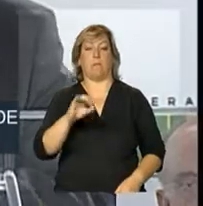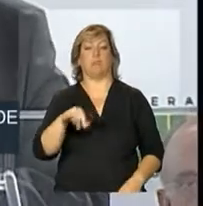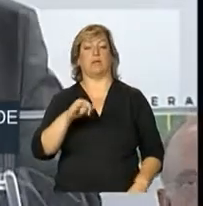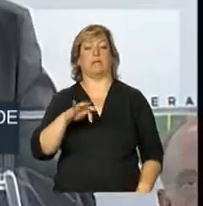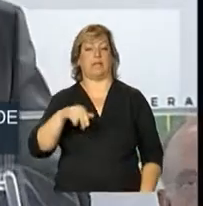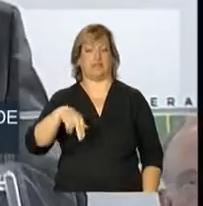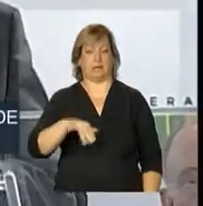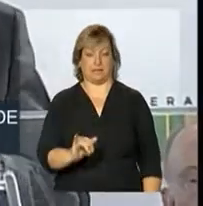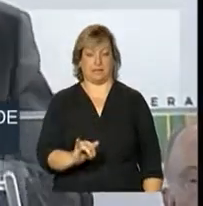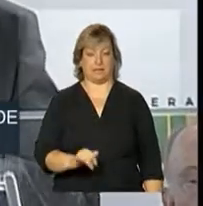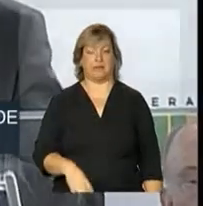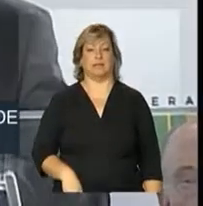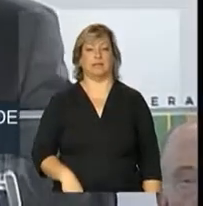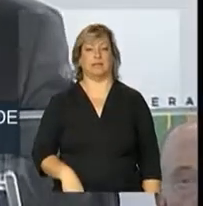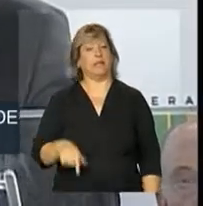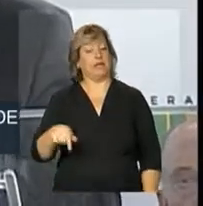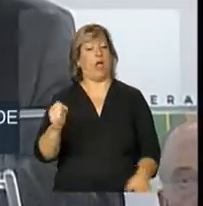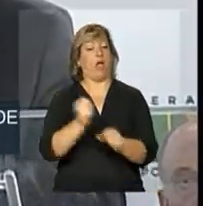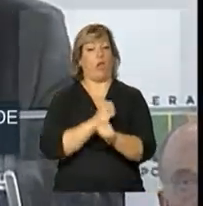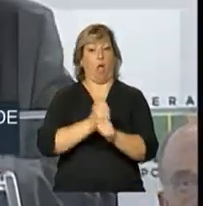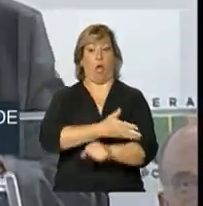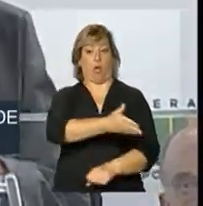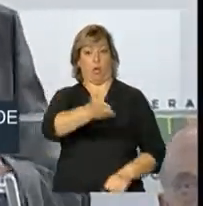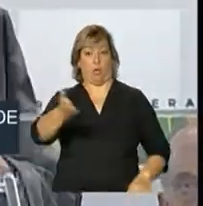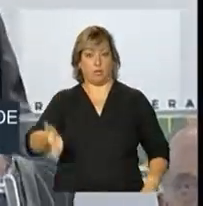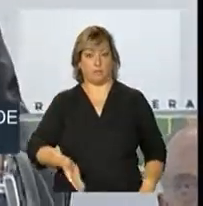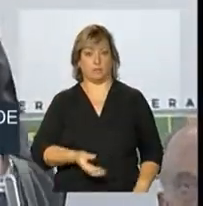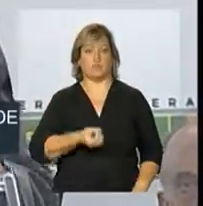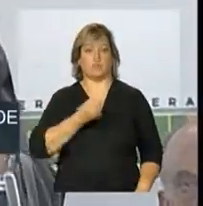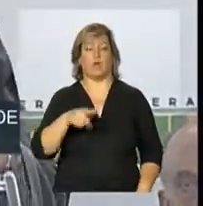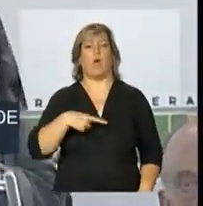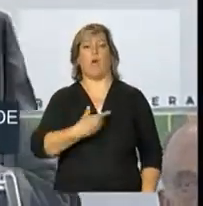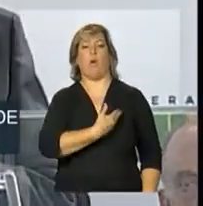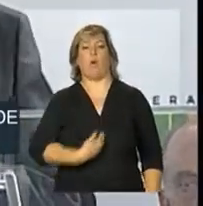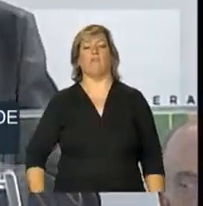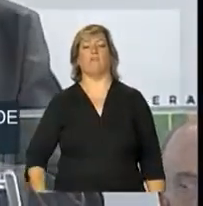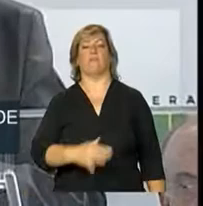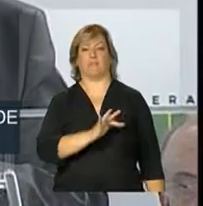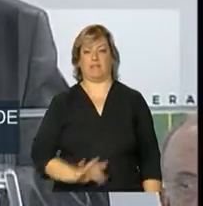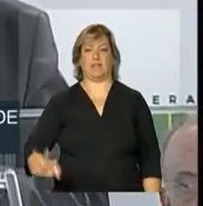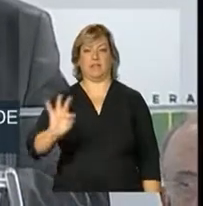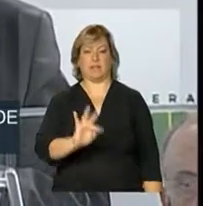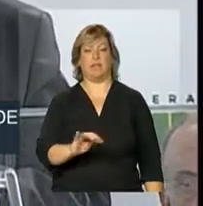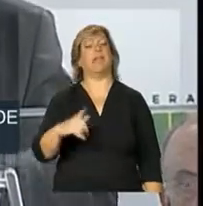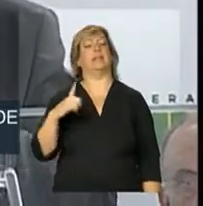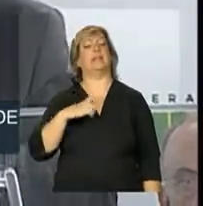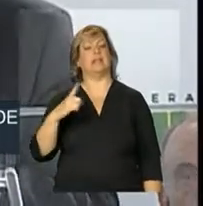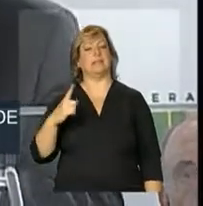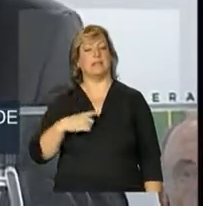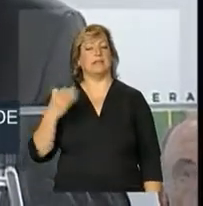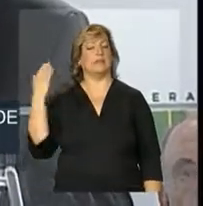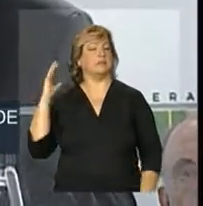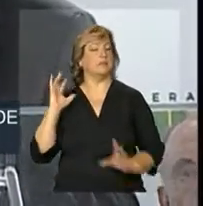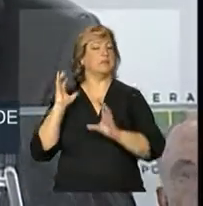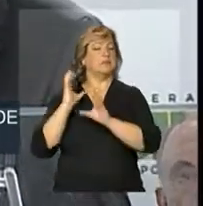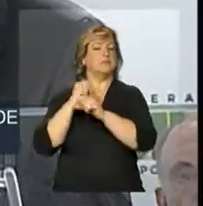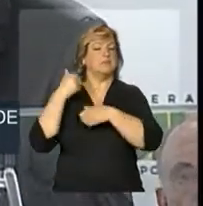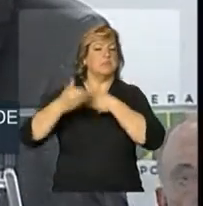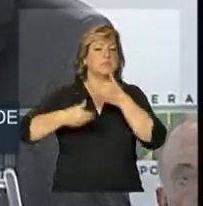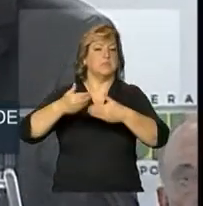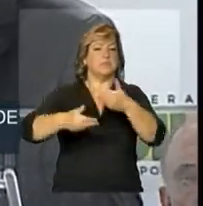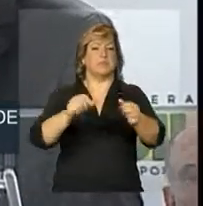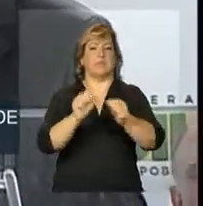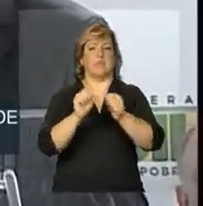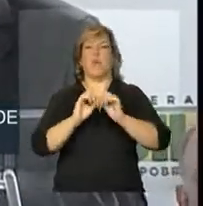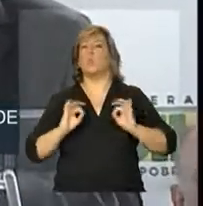Itaqui. São obras estruturantes que o governo federal vem executando em todos